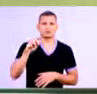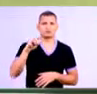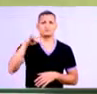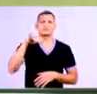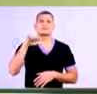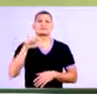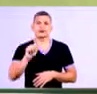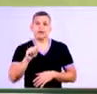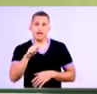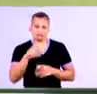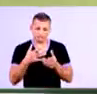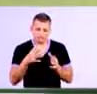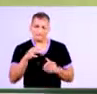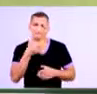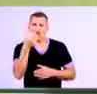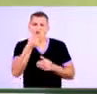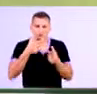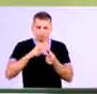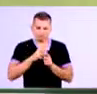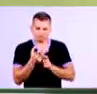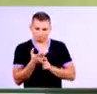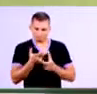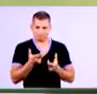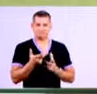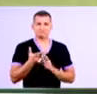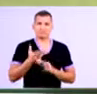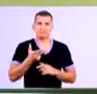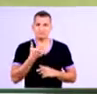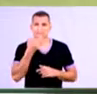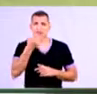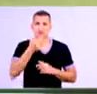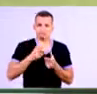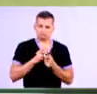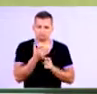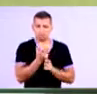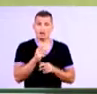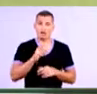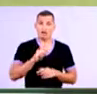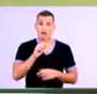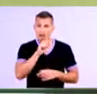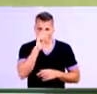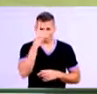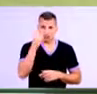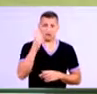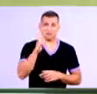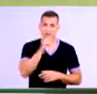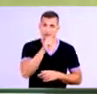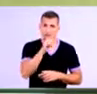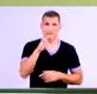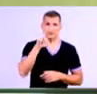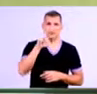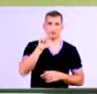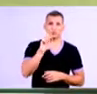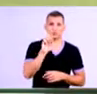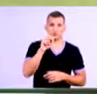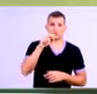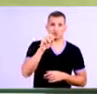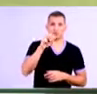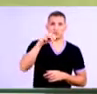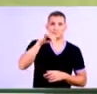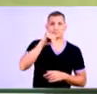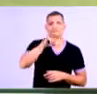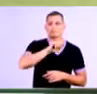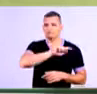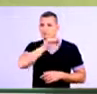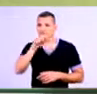adequa melhor à sua mão e fica mais fácil, machuca menos. A ideia dessa ergonomia voltada para o ambiente do nosso sistema é que ele